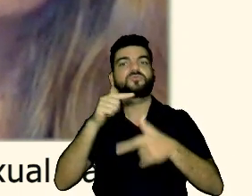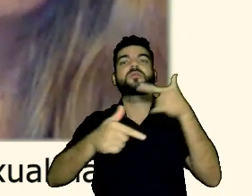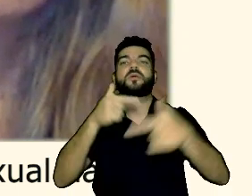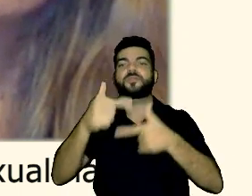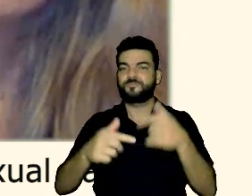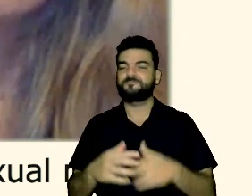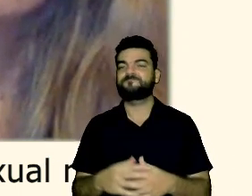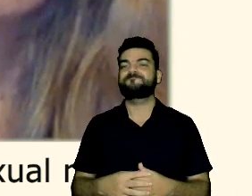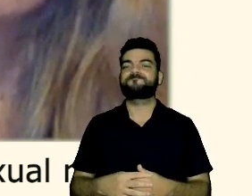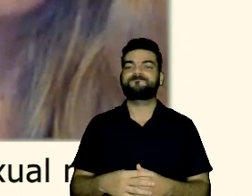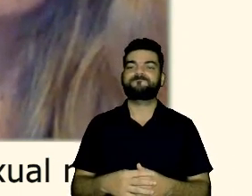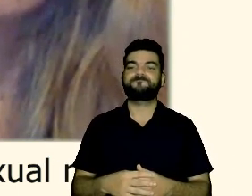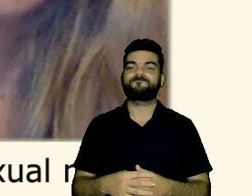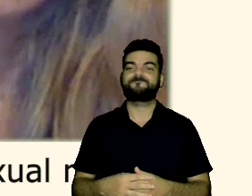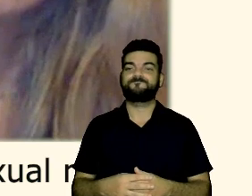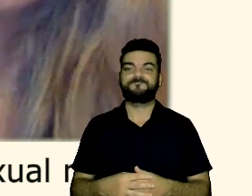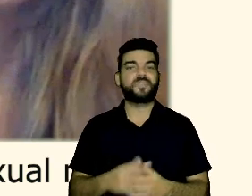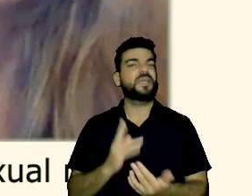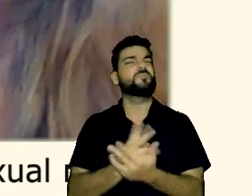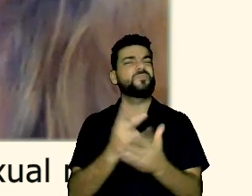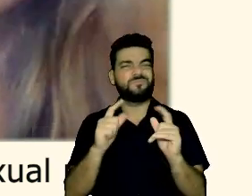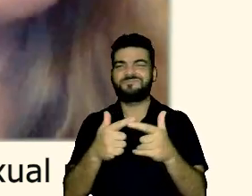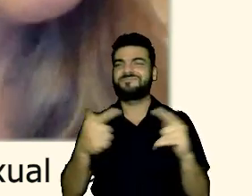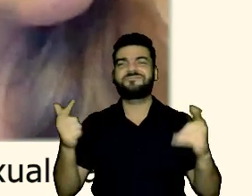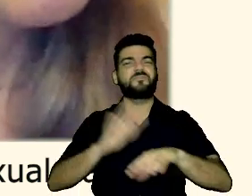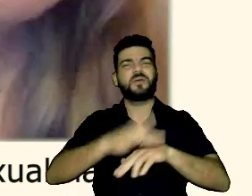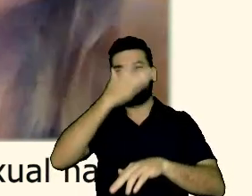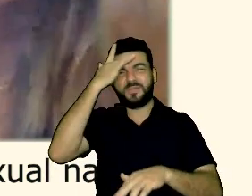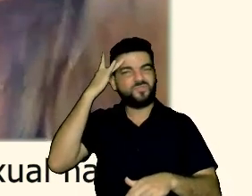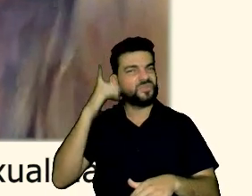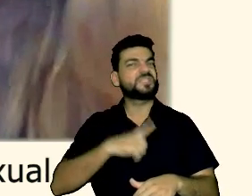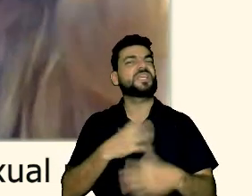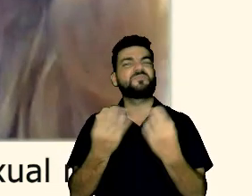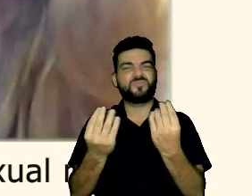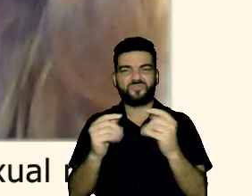fenômeno ocupacional. E ela tem